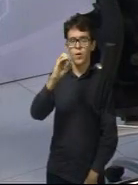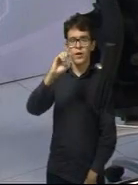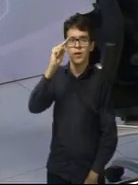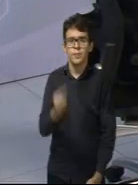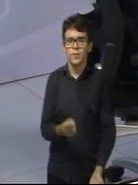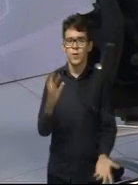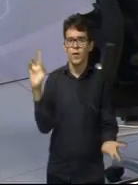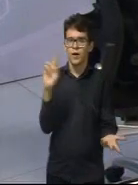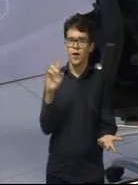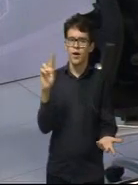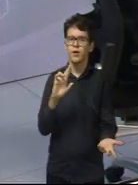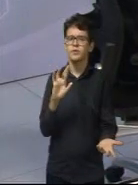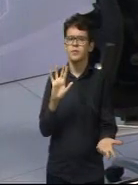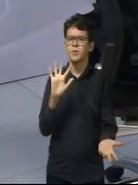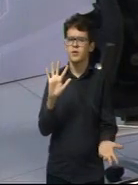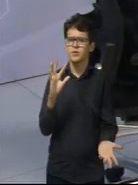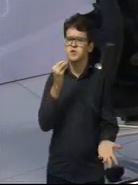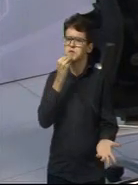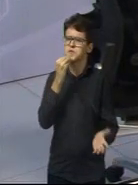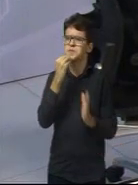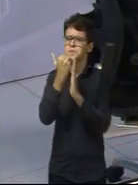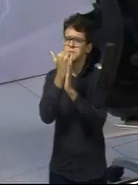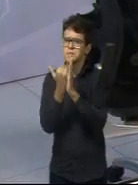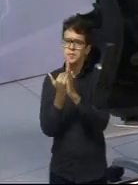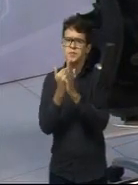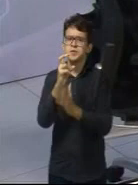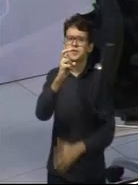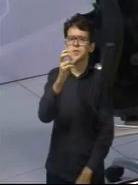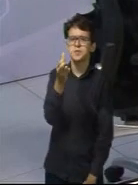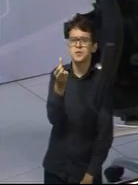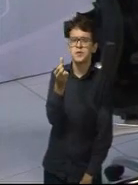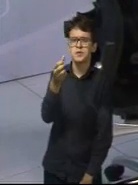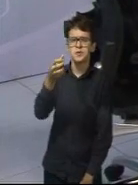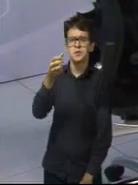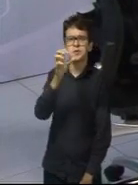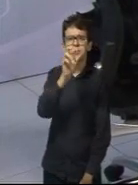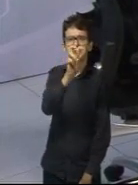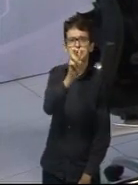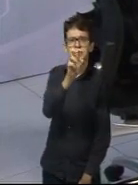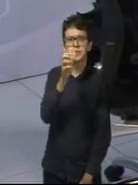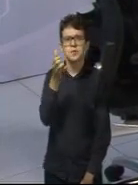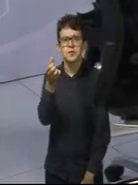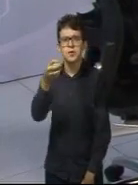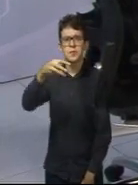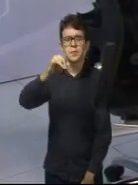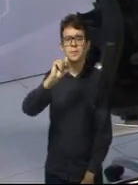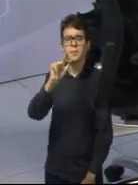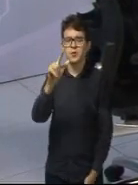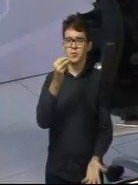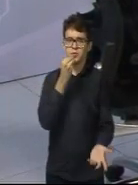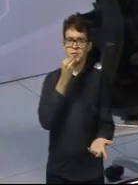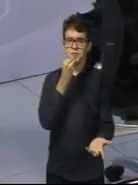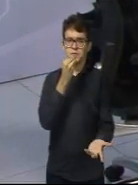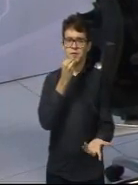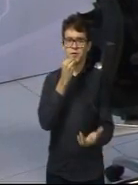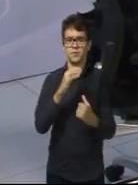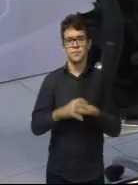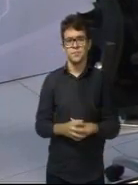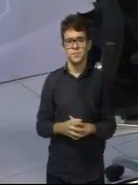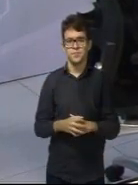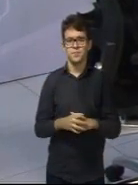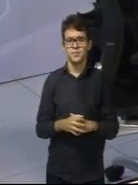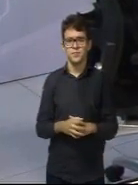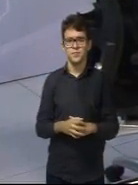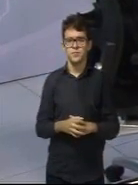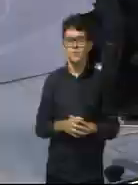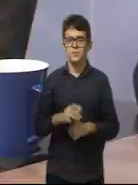a 5, 6 mil. Para não ser tão dramático, você faria uma média. Entre o que você está ganhando 40.